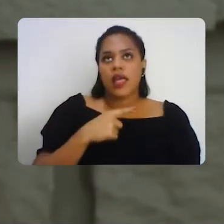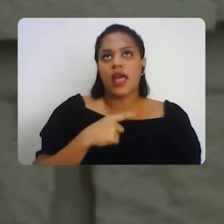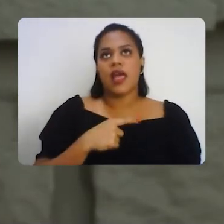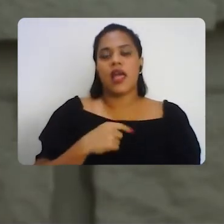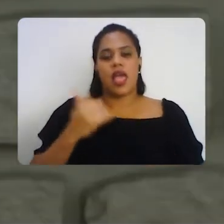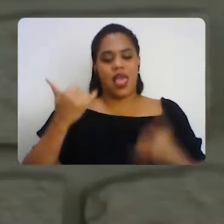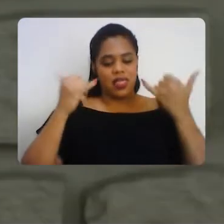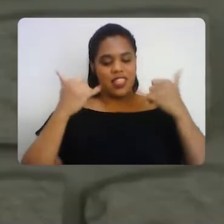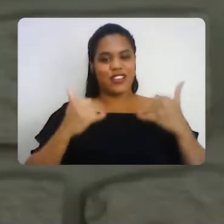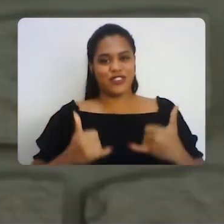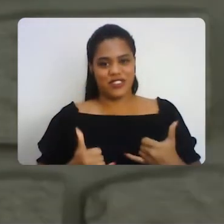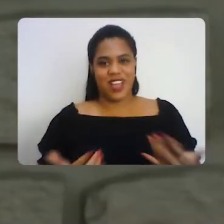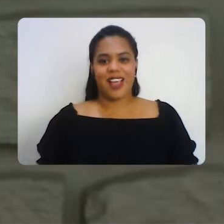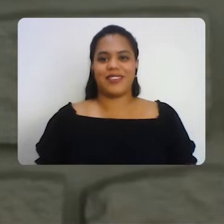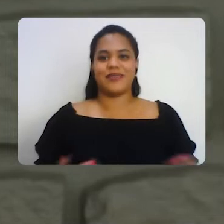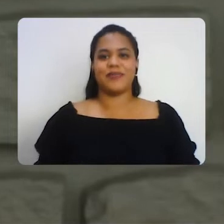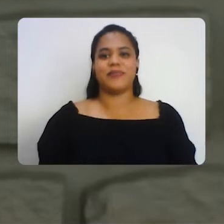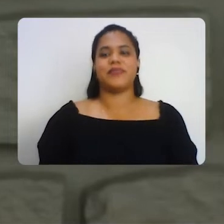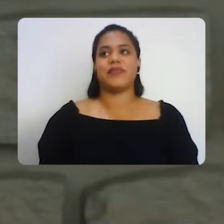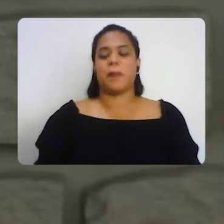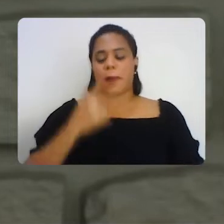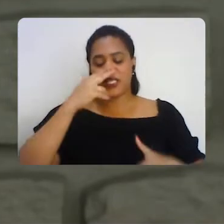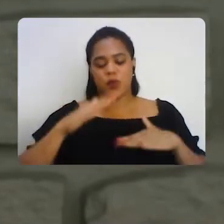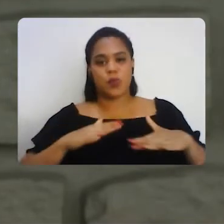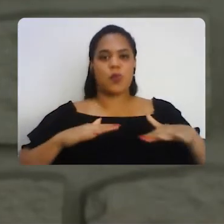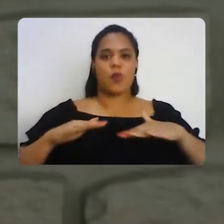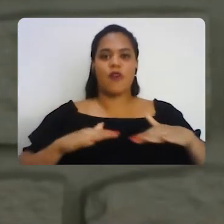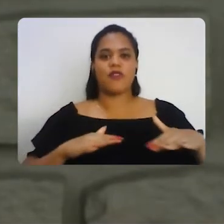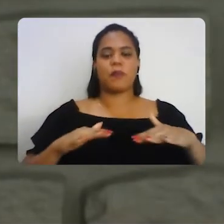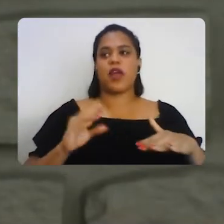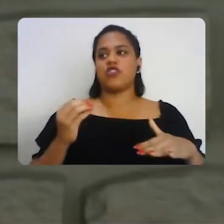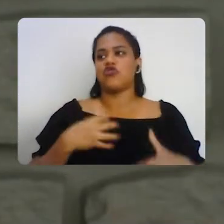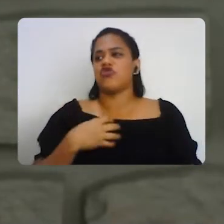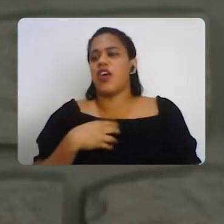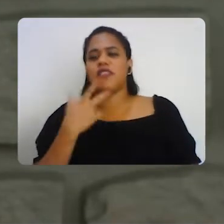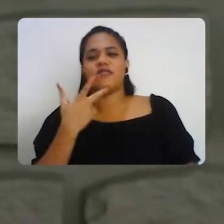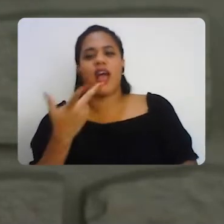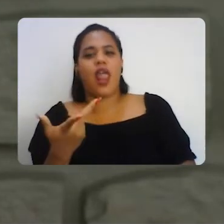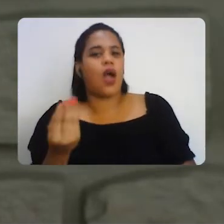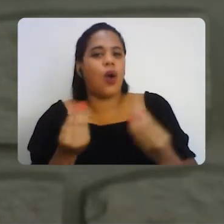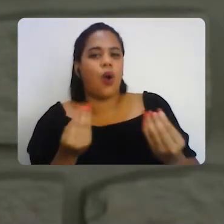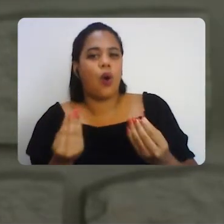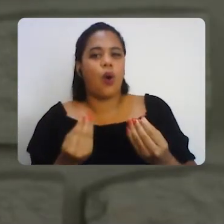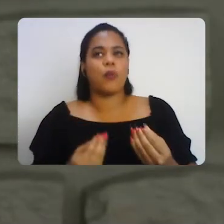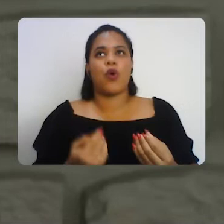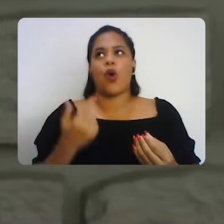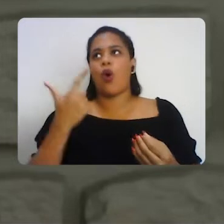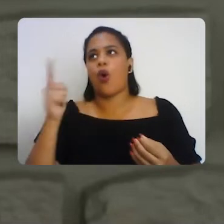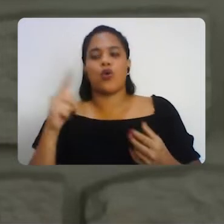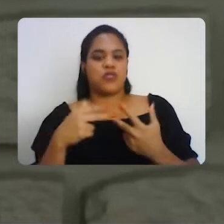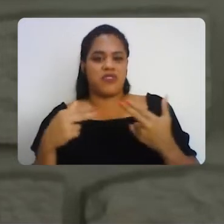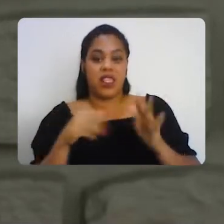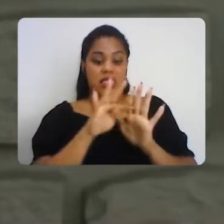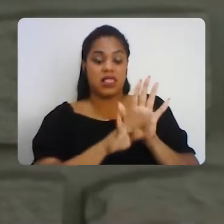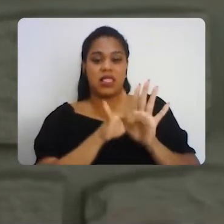de energética, né, como se move, como fala, questão rítmica, é uma outra